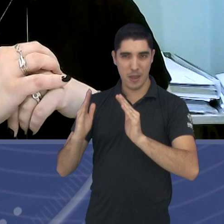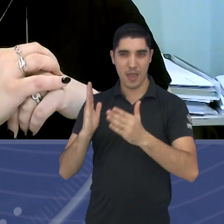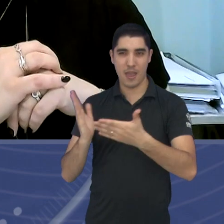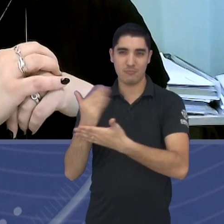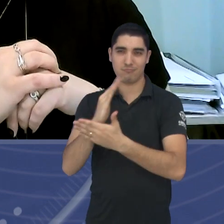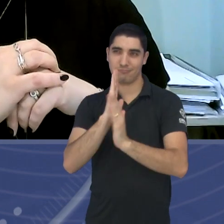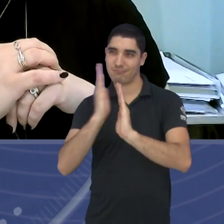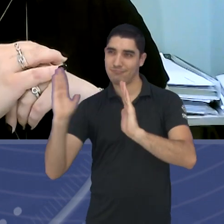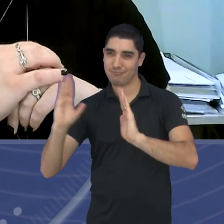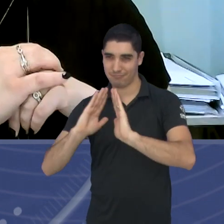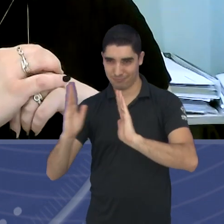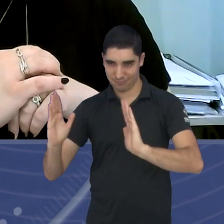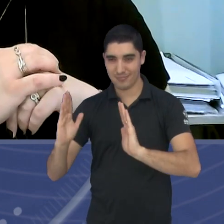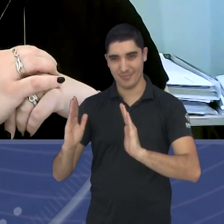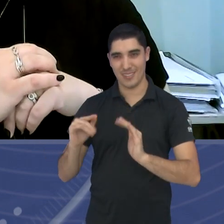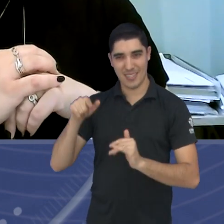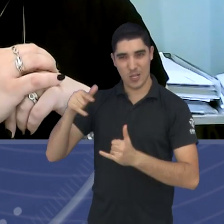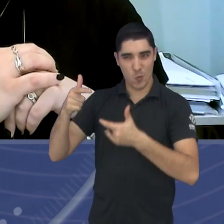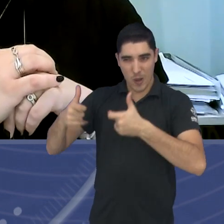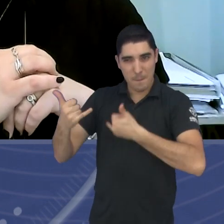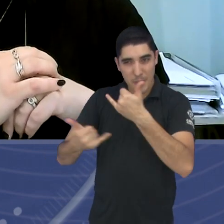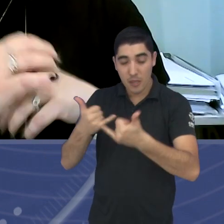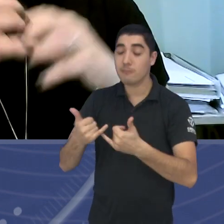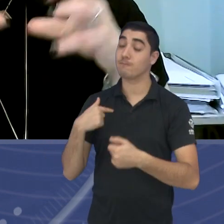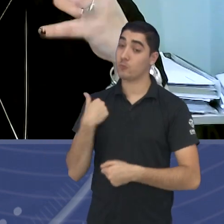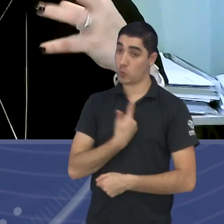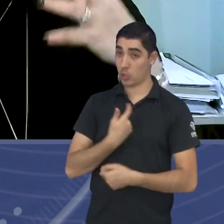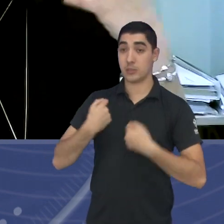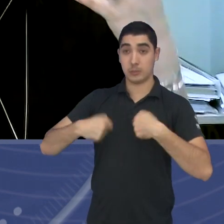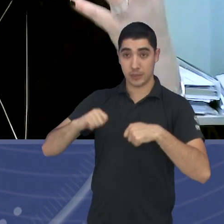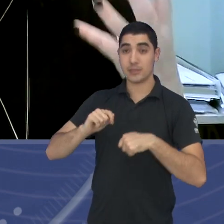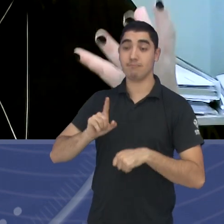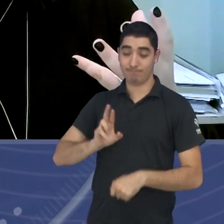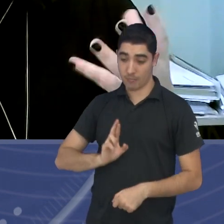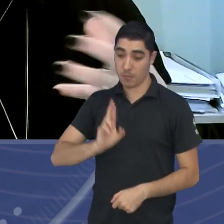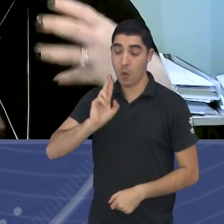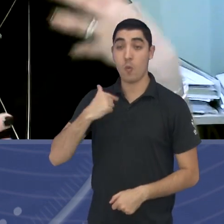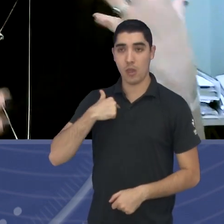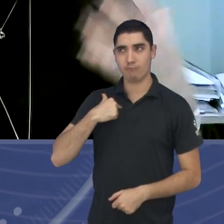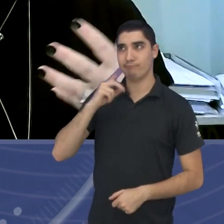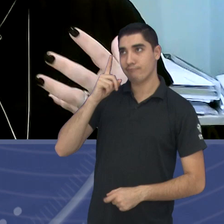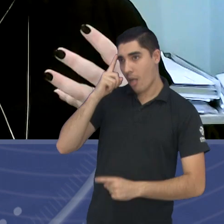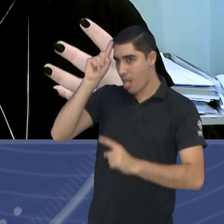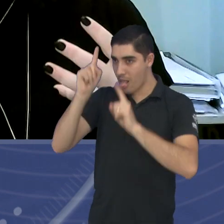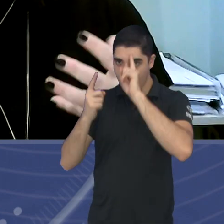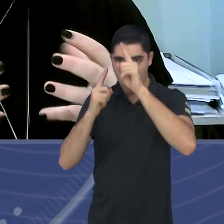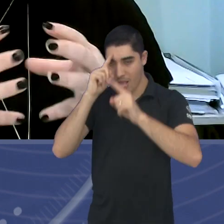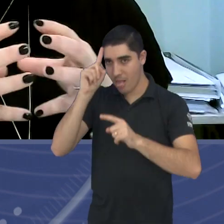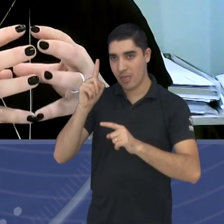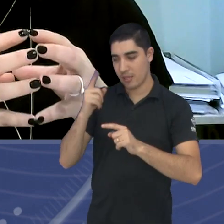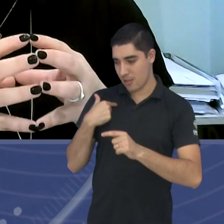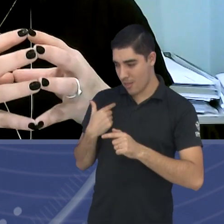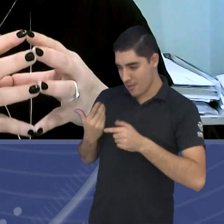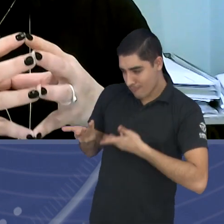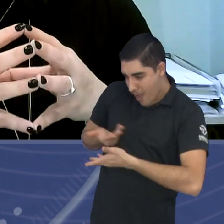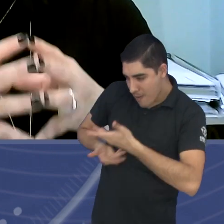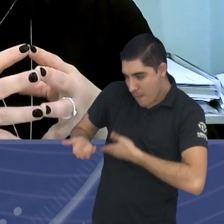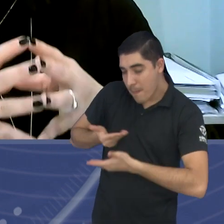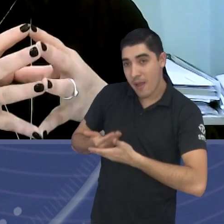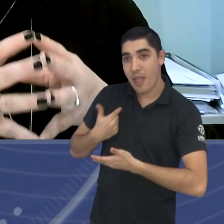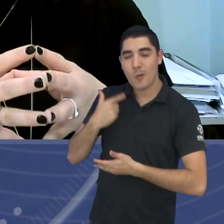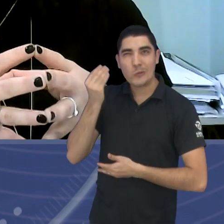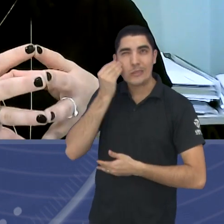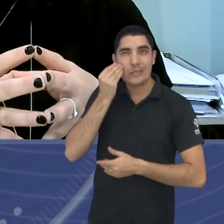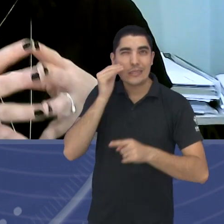gente também vai ter que fazer o nosso papel, usar da nossa criatividade e estratégias para buscar coisas